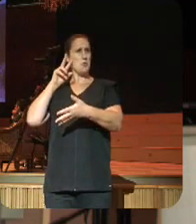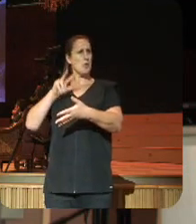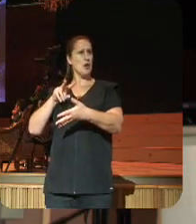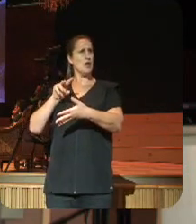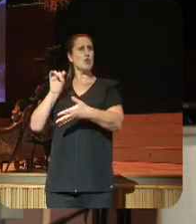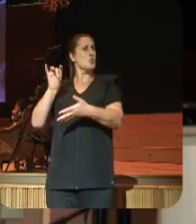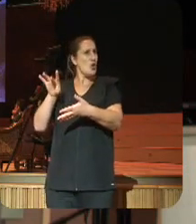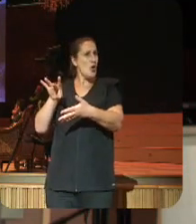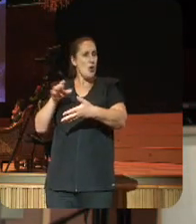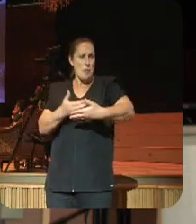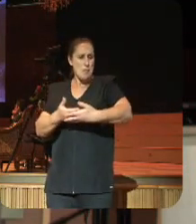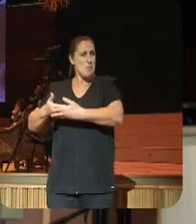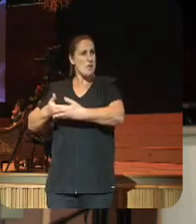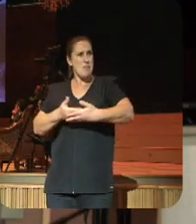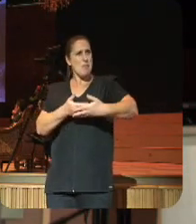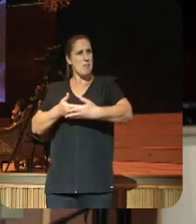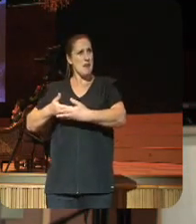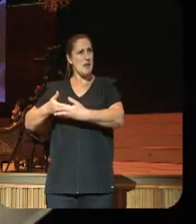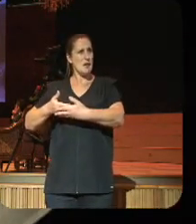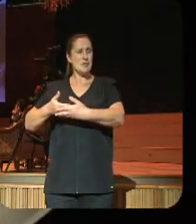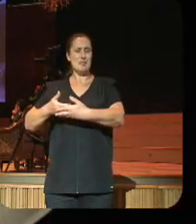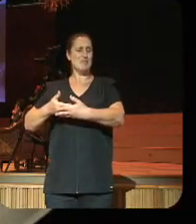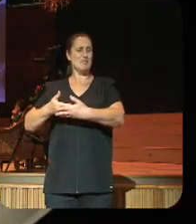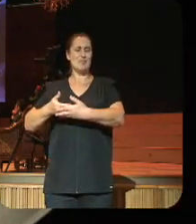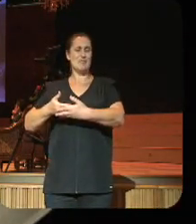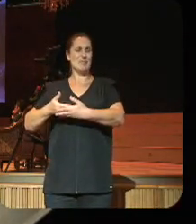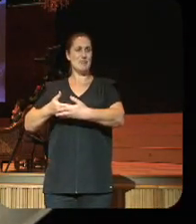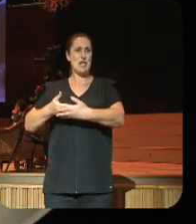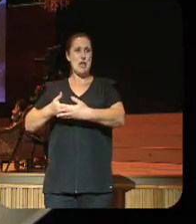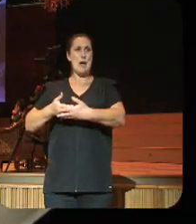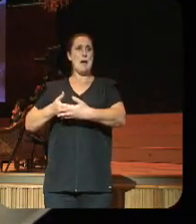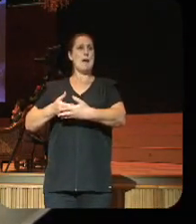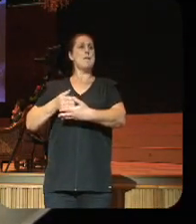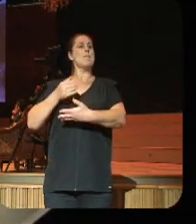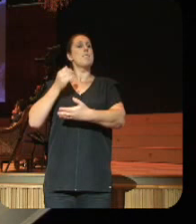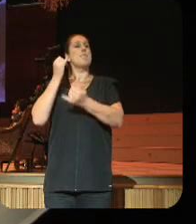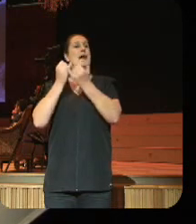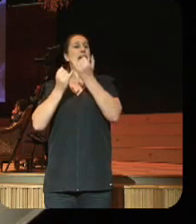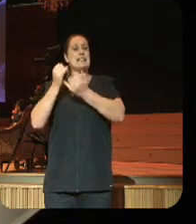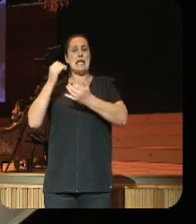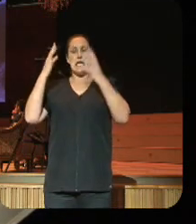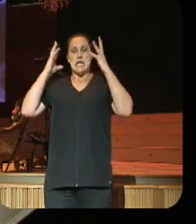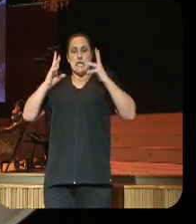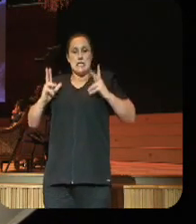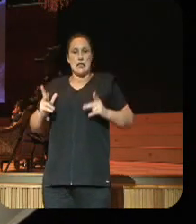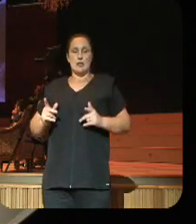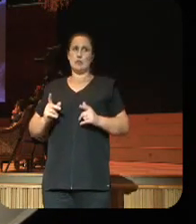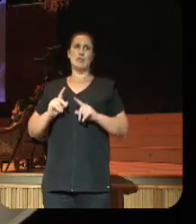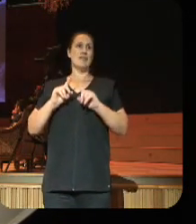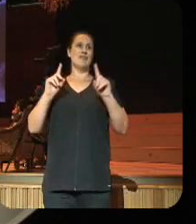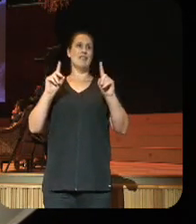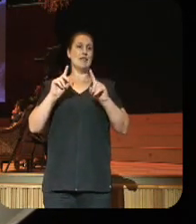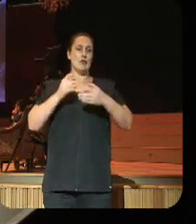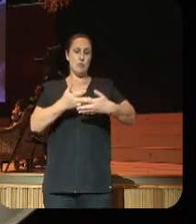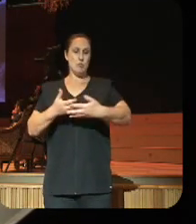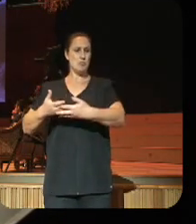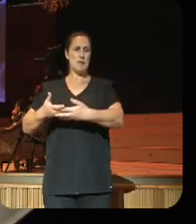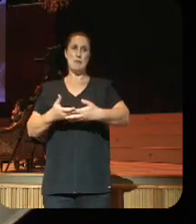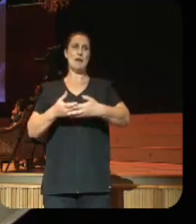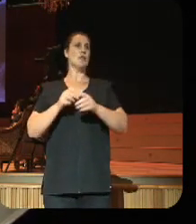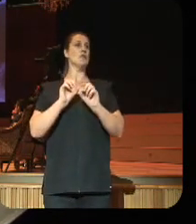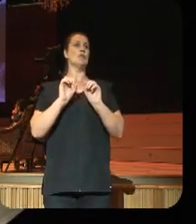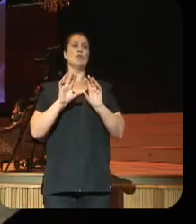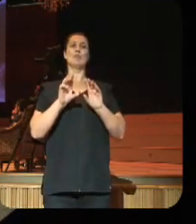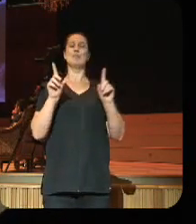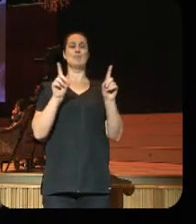aquele menino, que parece o santo menino. Mas é muito mais do que isso, porque o